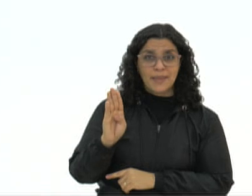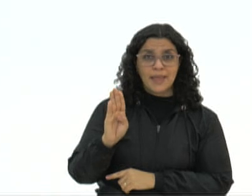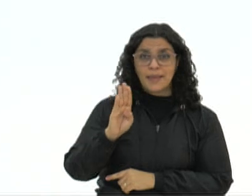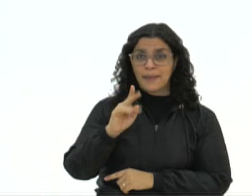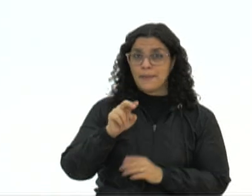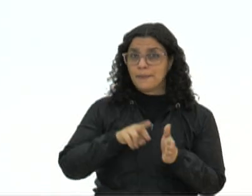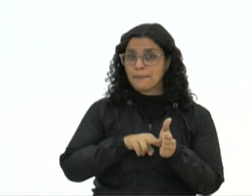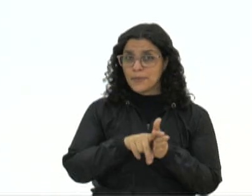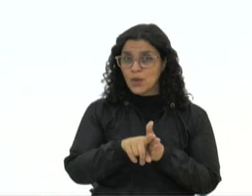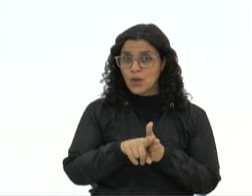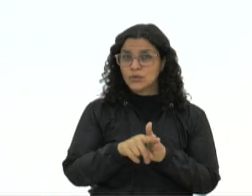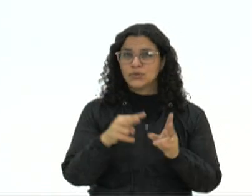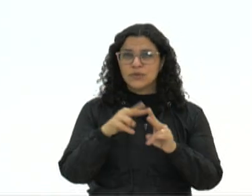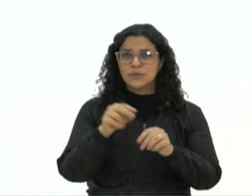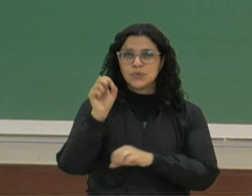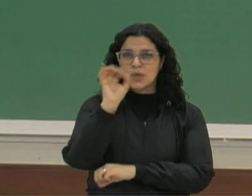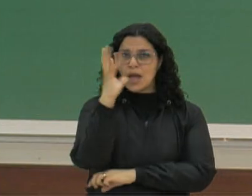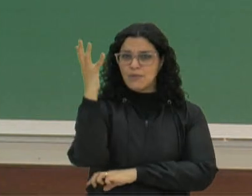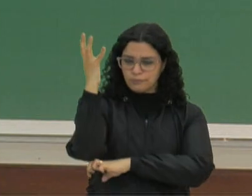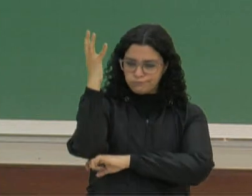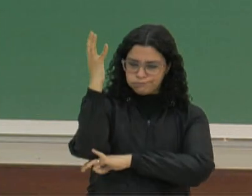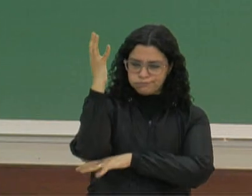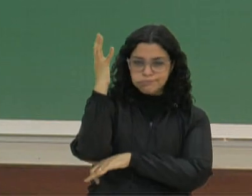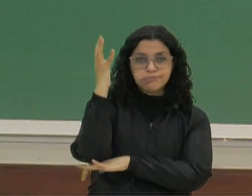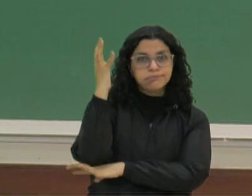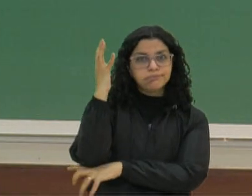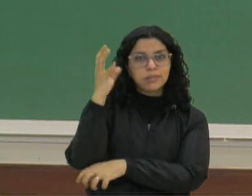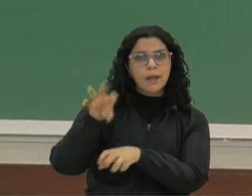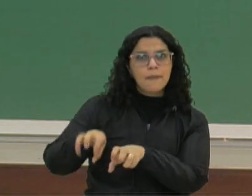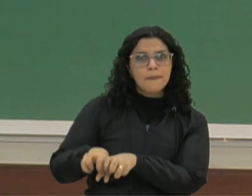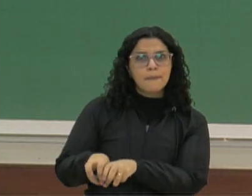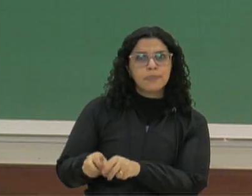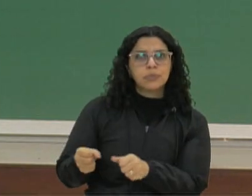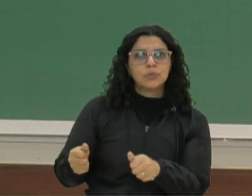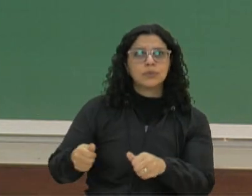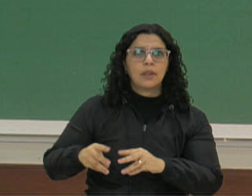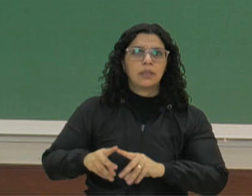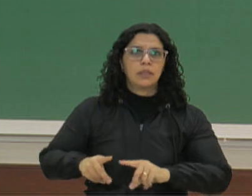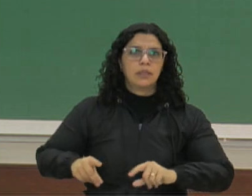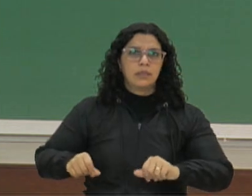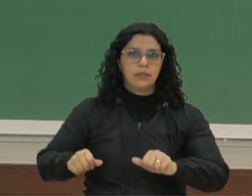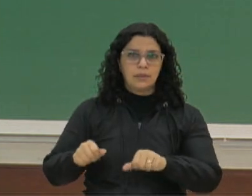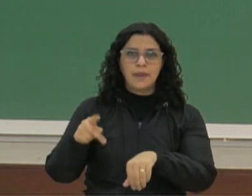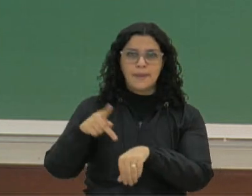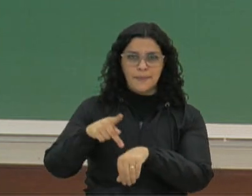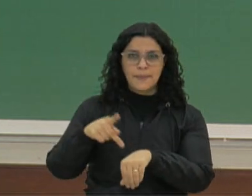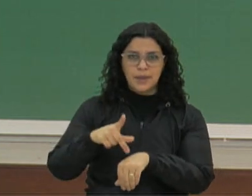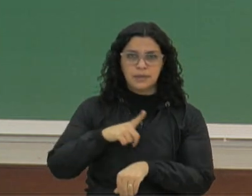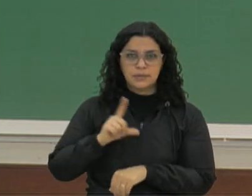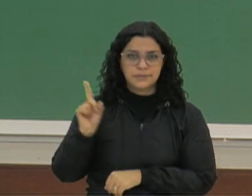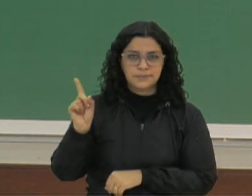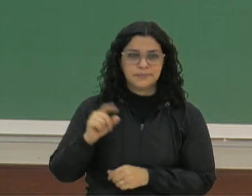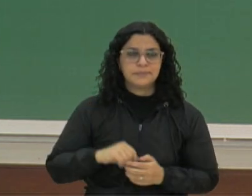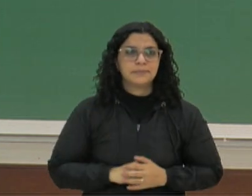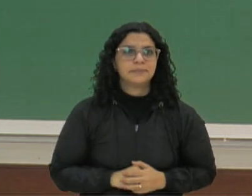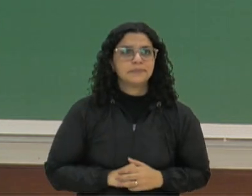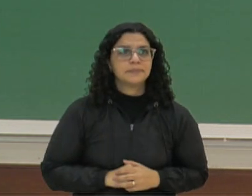biológico, que nós vimos a imagem da raiz da árvore, né? Que vai causar uma desagregação física lá e uma decomposição